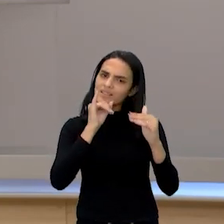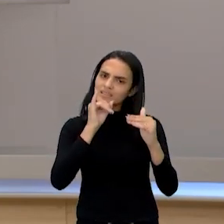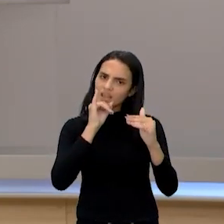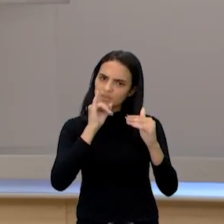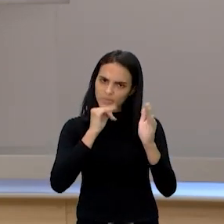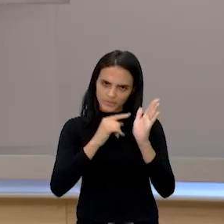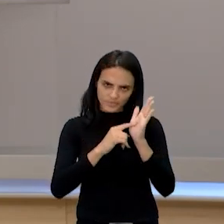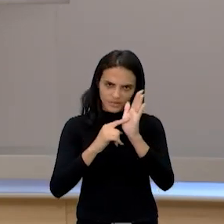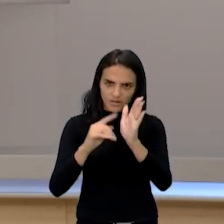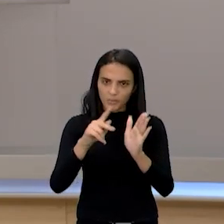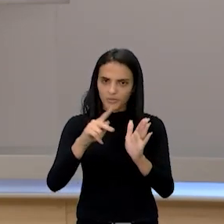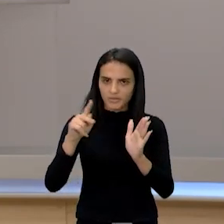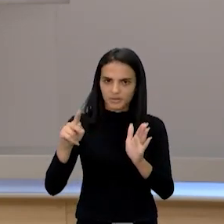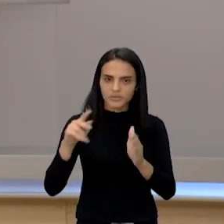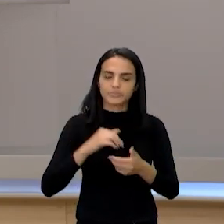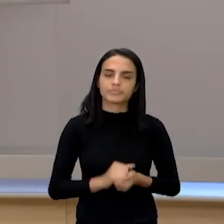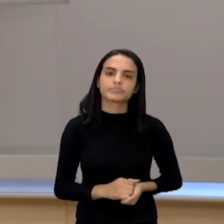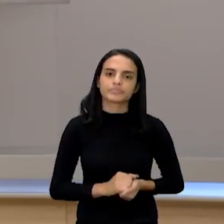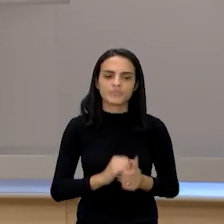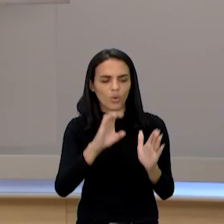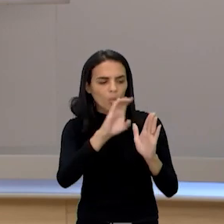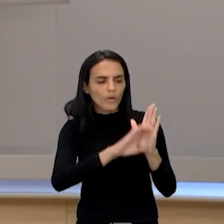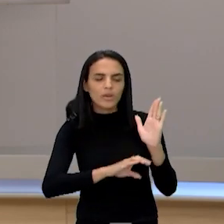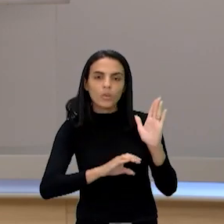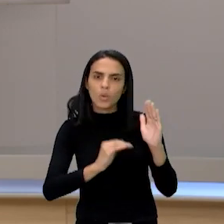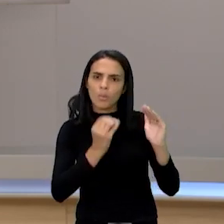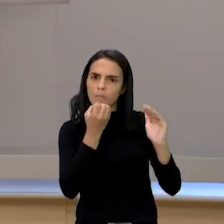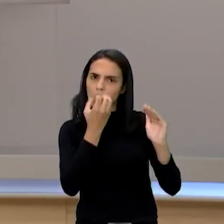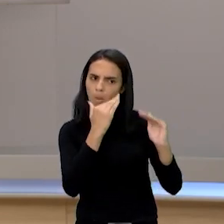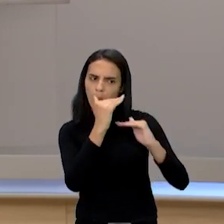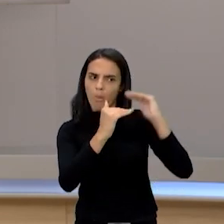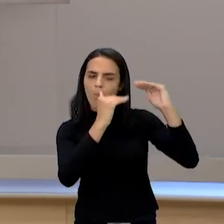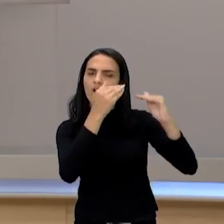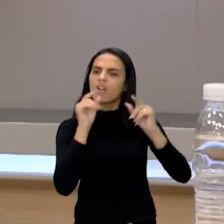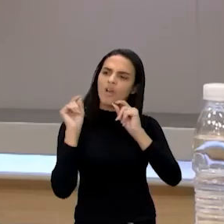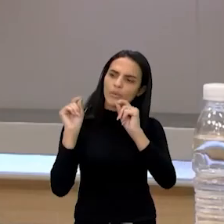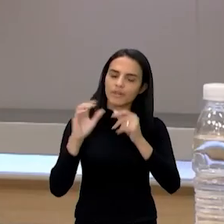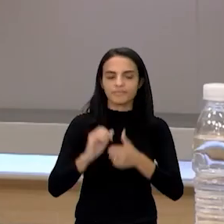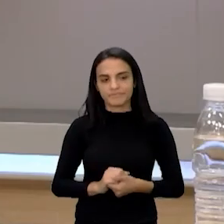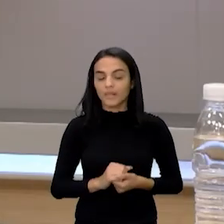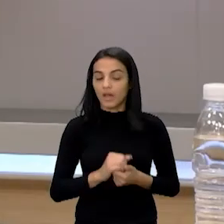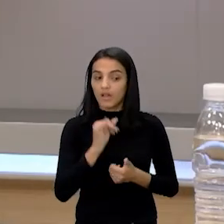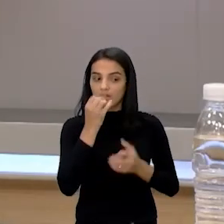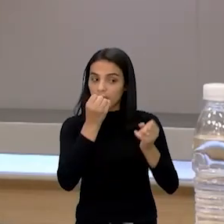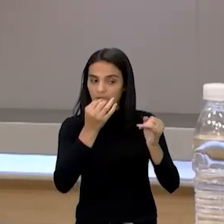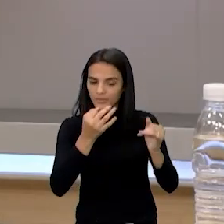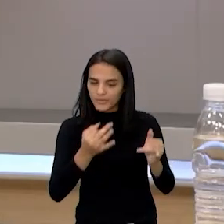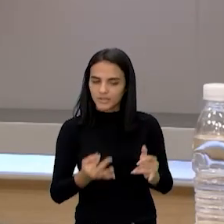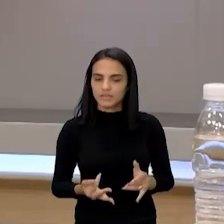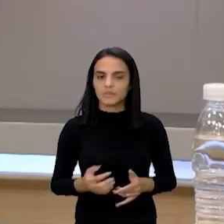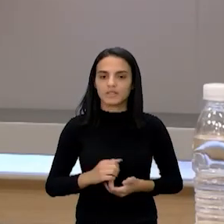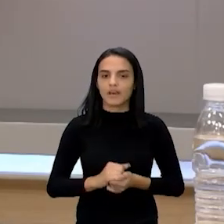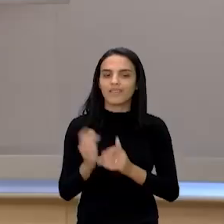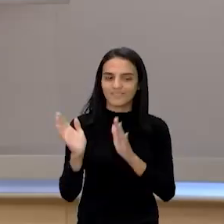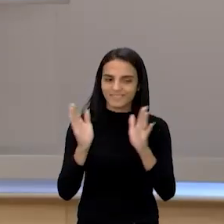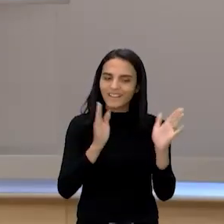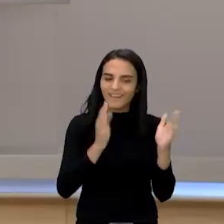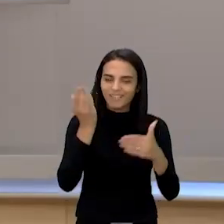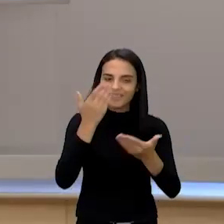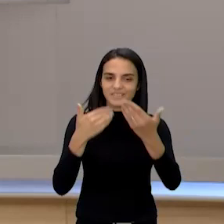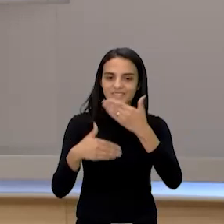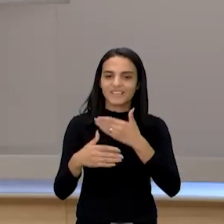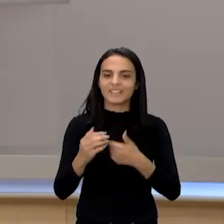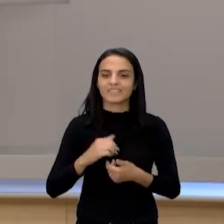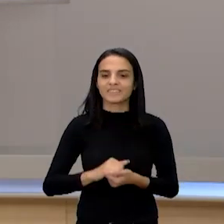nossos professores do que seria o enriquecimento curricular? Sim, vou dar um exemplo, Jefferson. Está aí na Obrigado. sequência já do meu